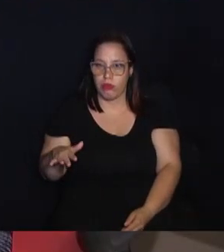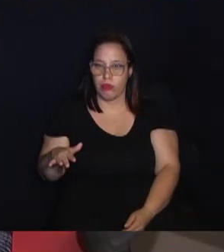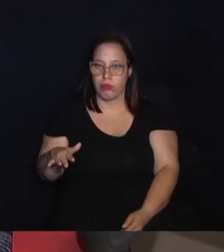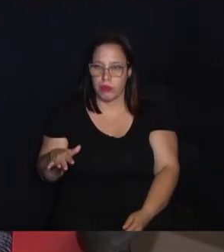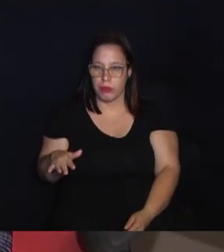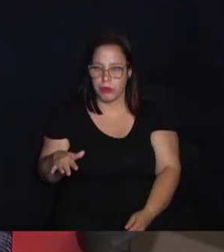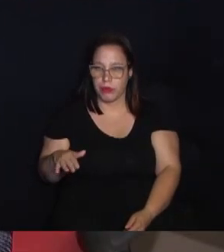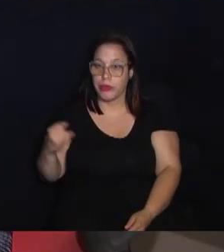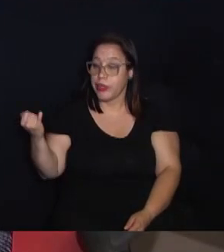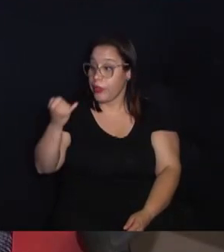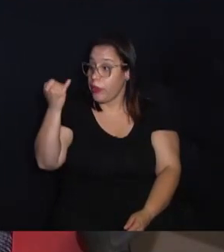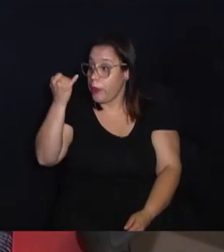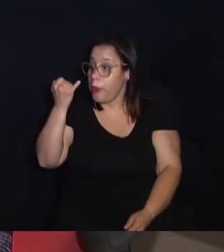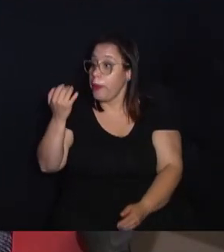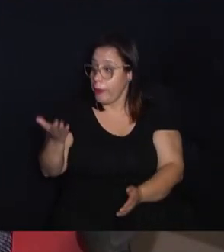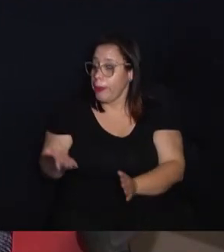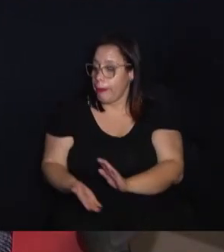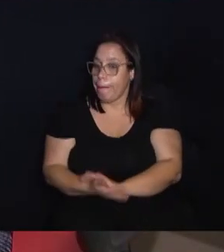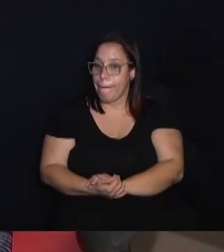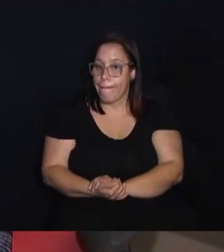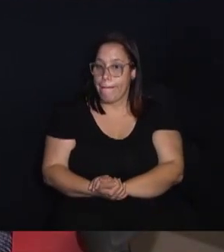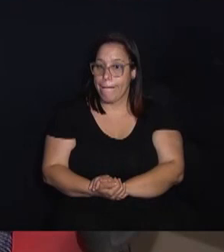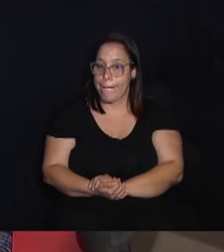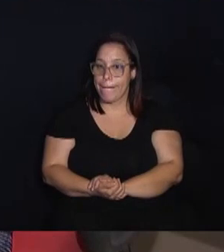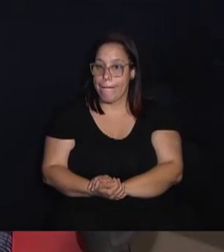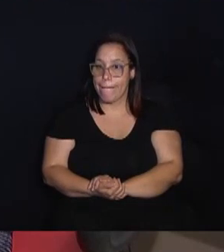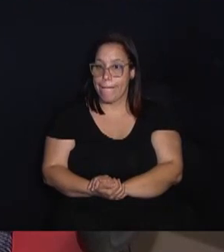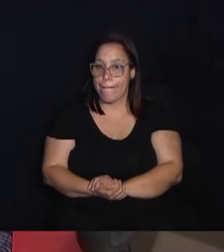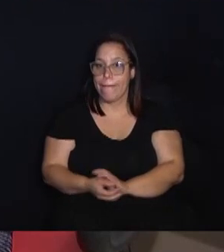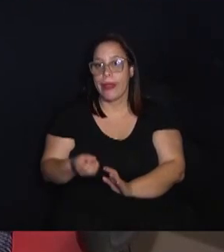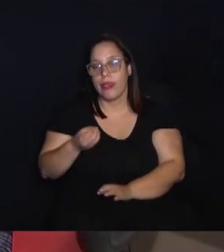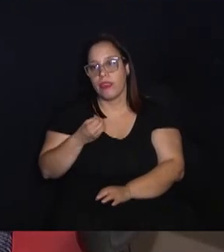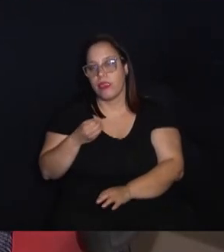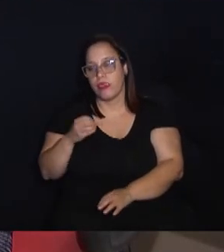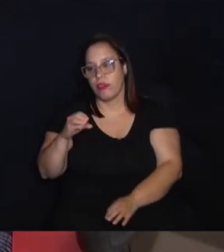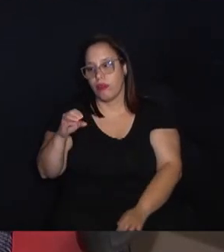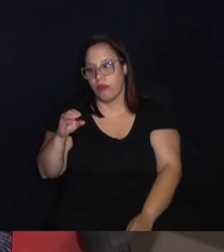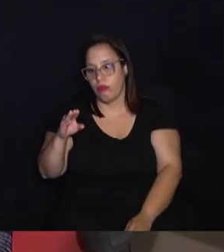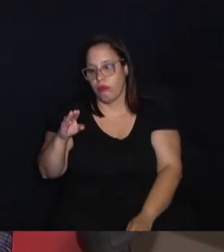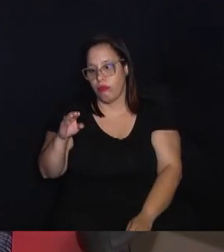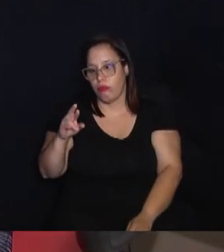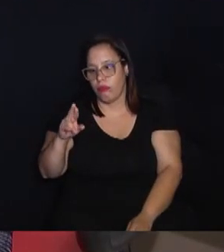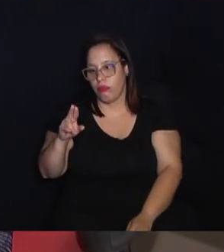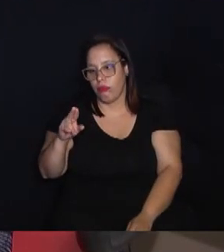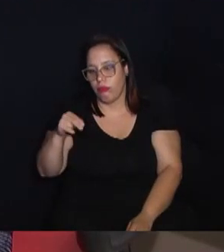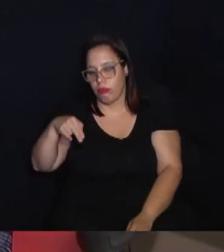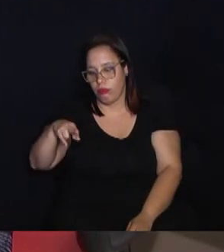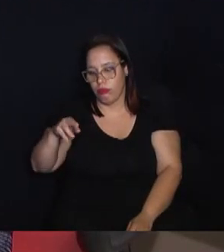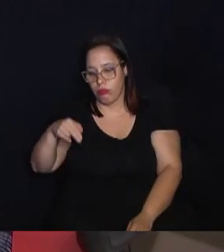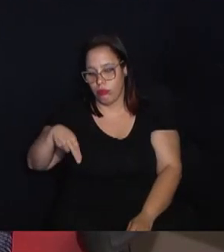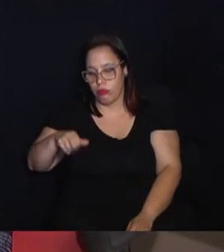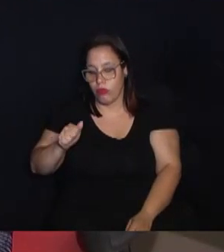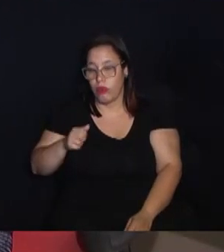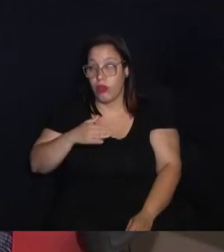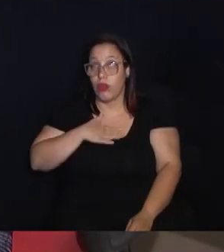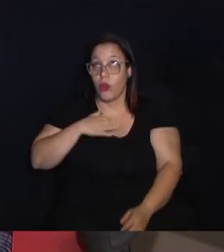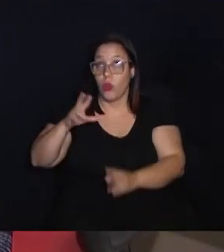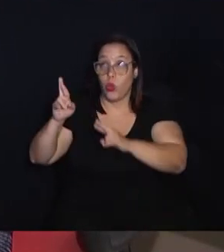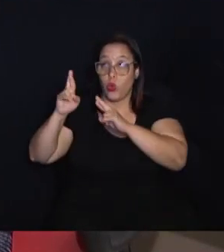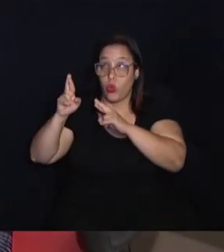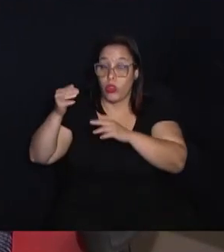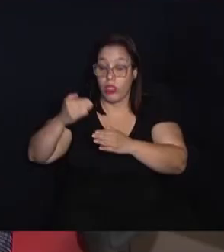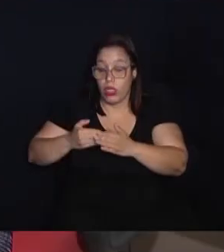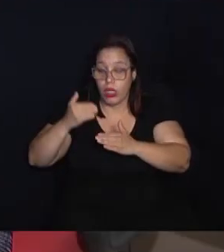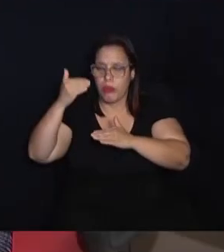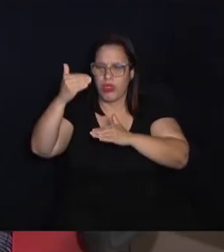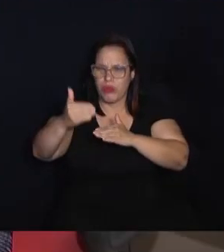tão importante. Então, o Gurnah é um caso desse e eu desejo e eu penso que daqui para